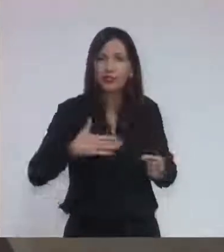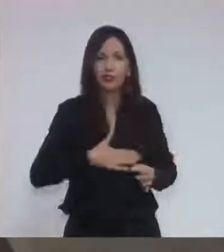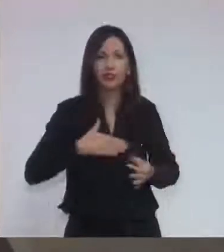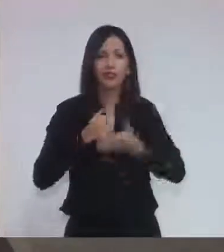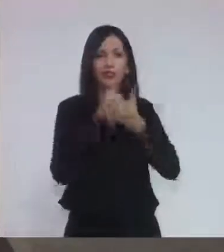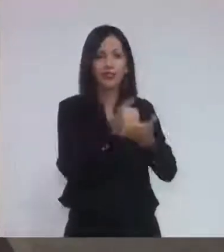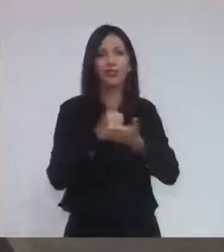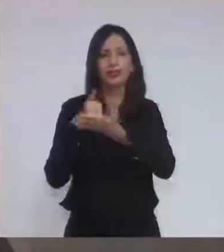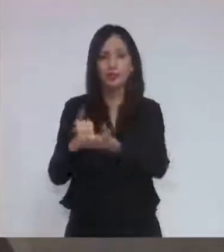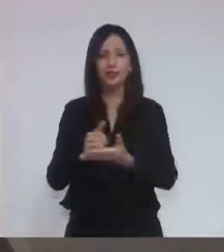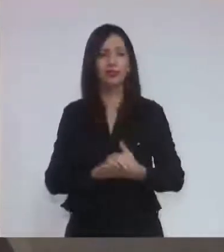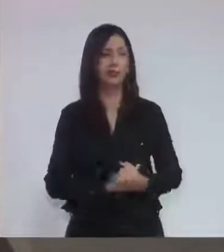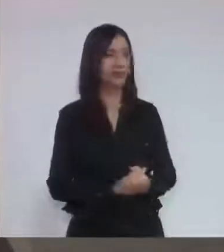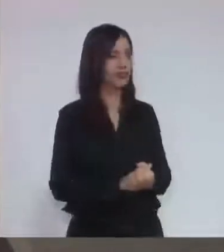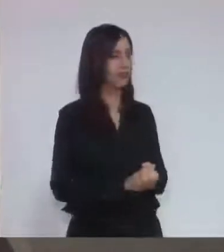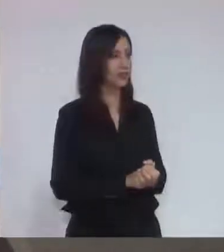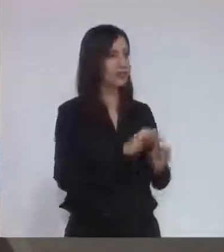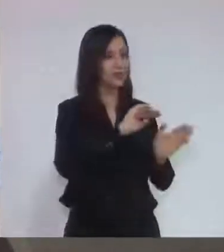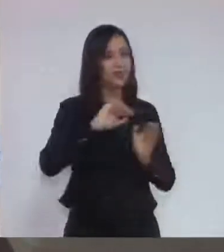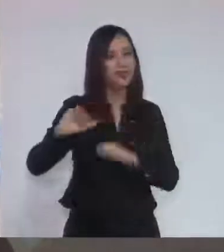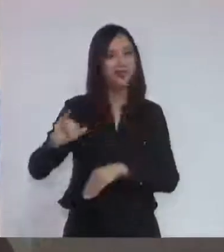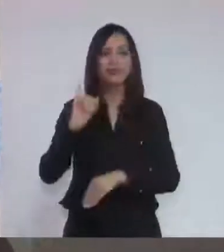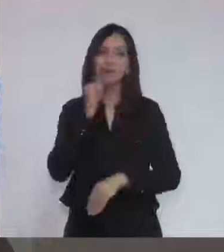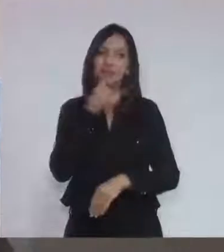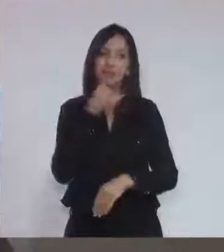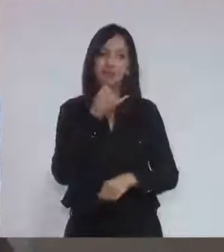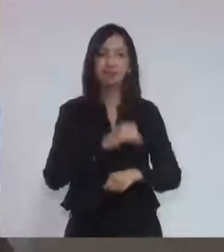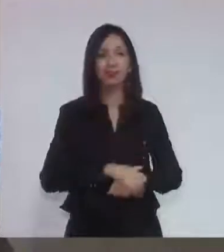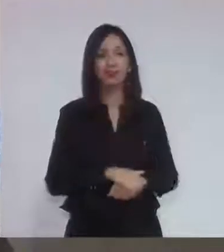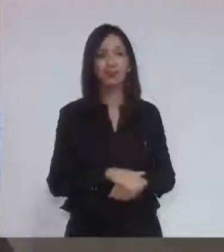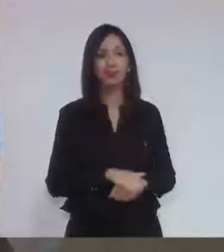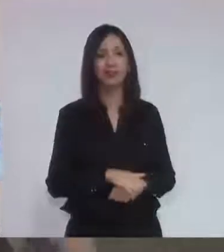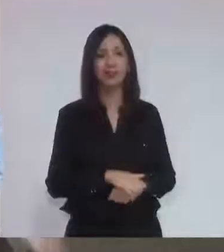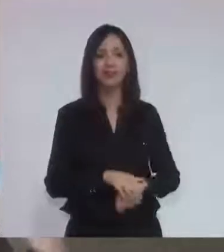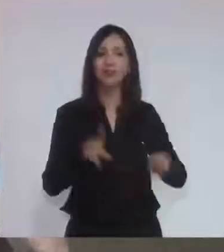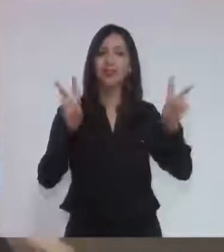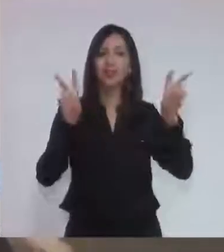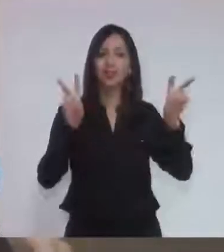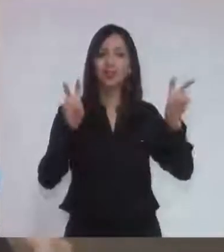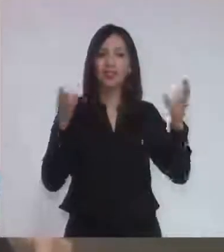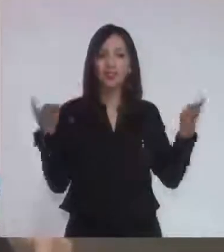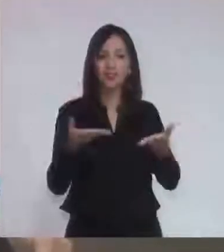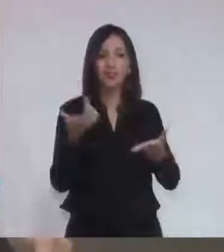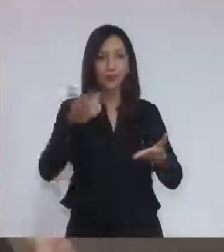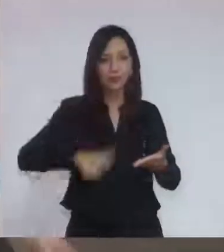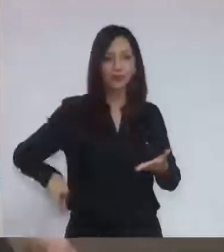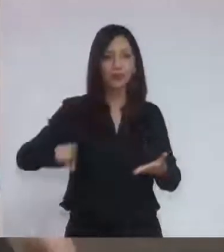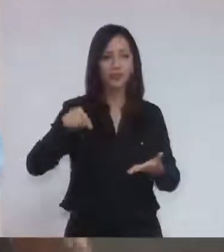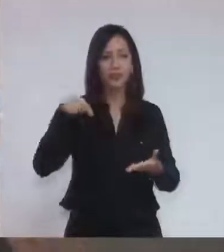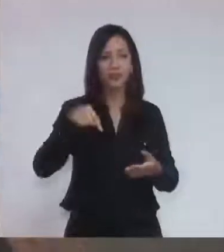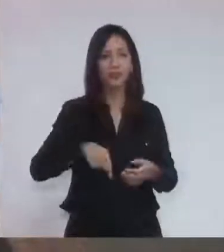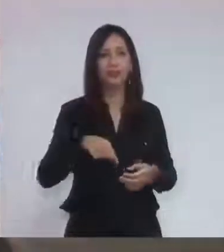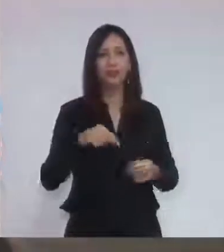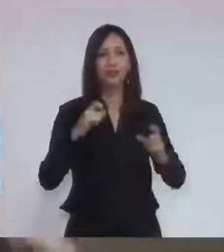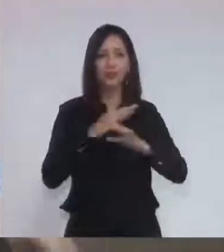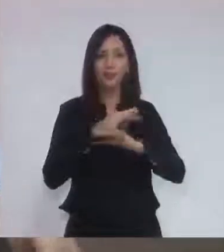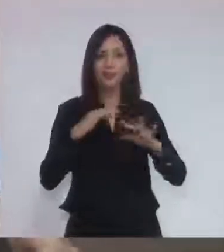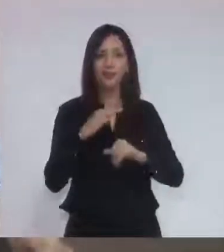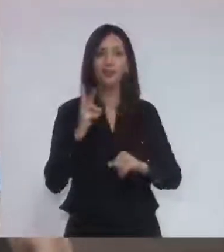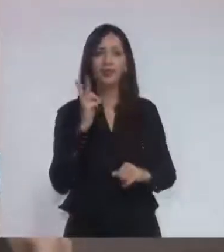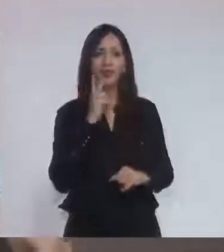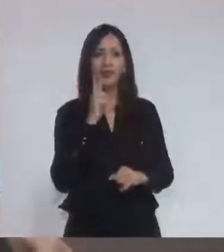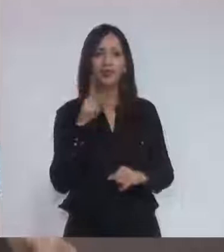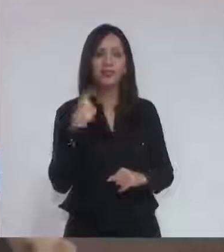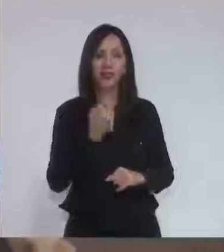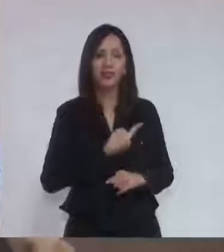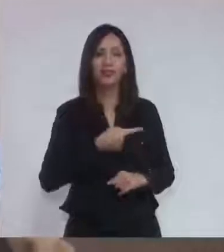participação. Eu quero, infelizmente, citar um tema que é recorrente aqui na cidade e nas nossas